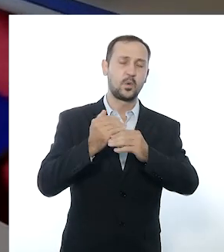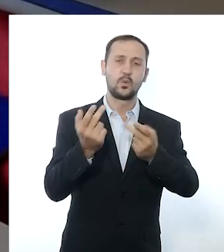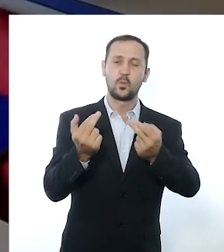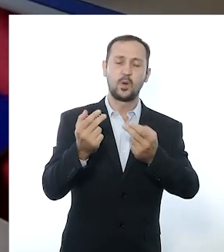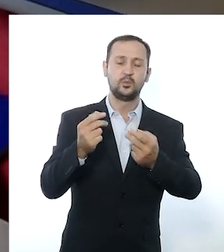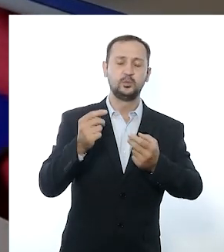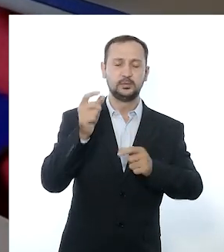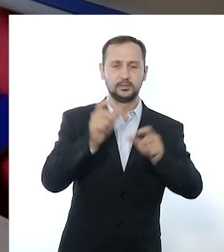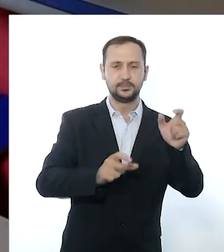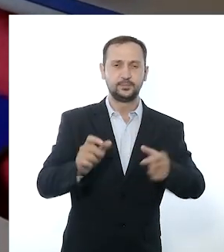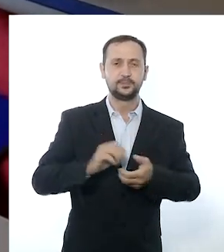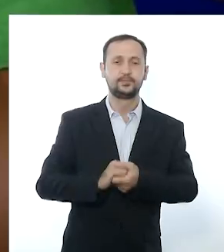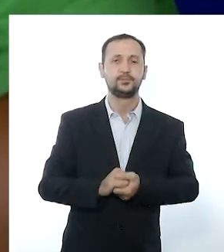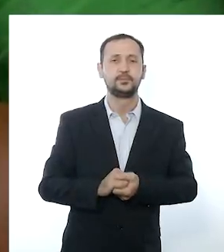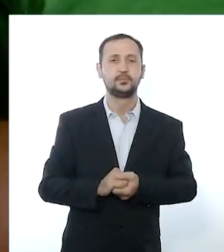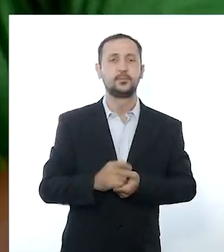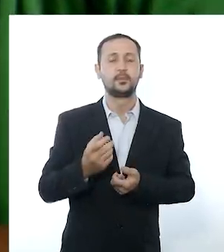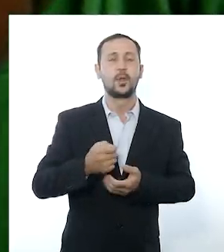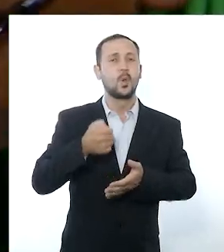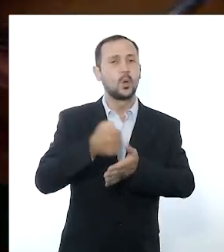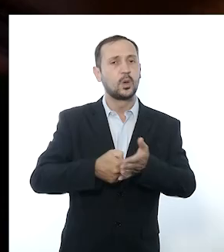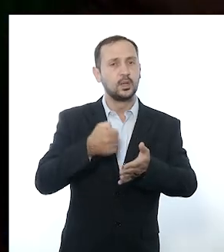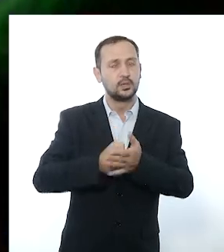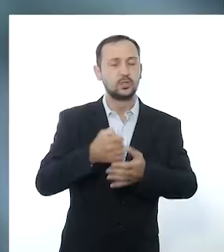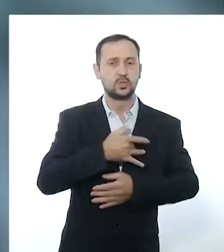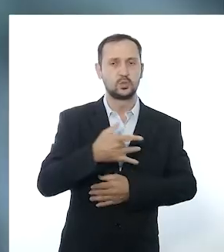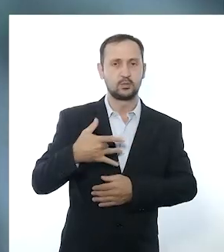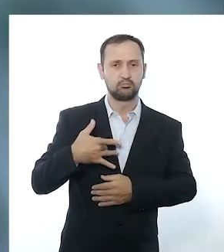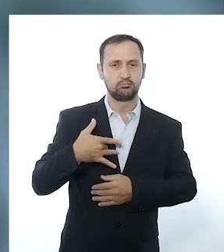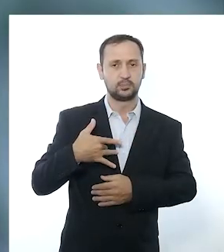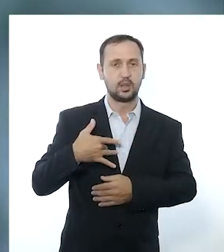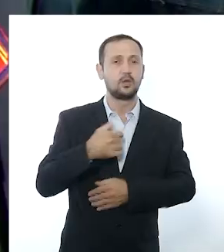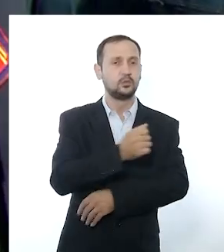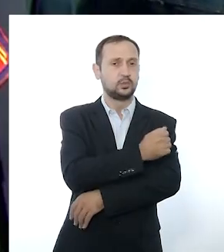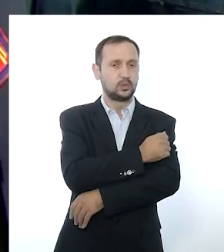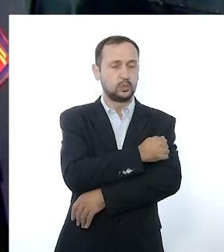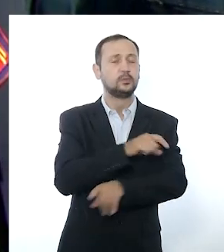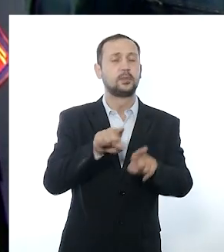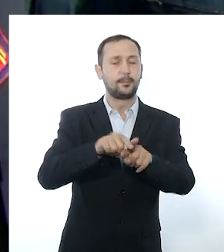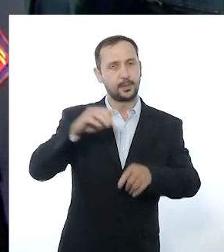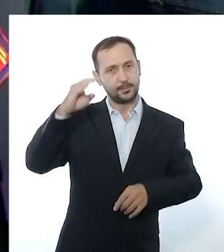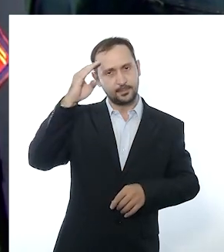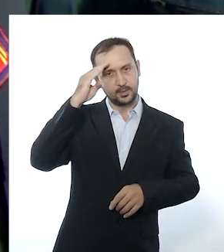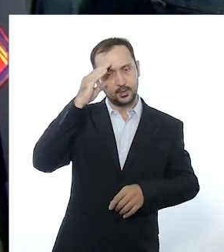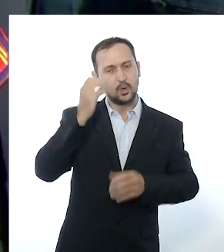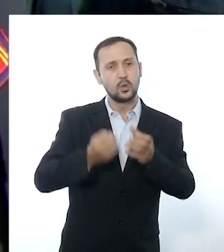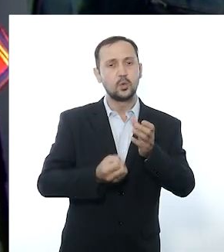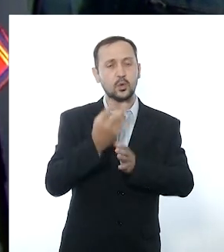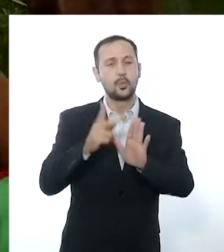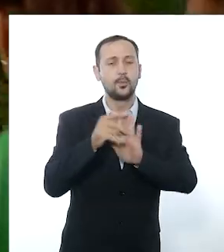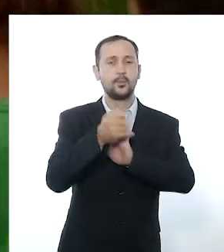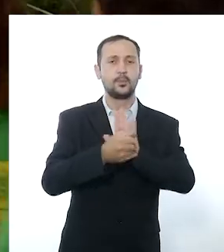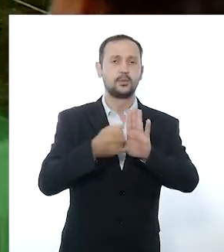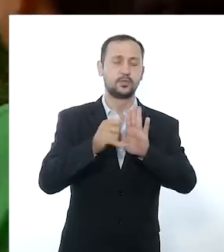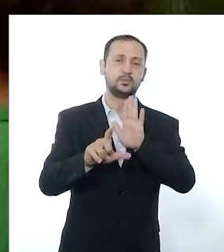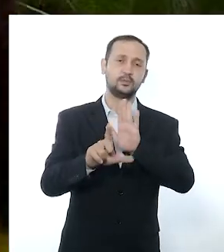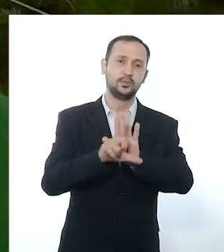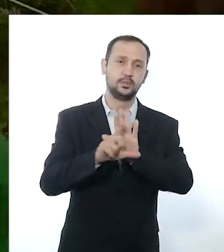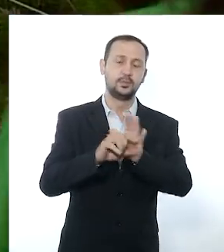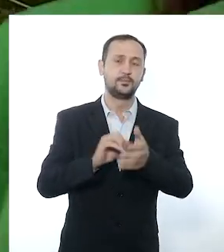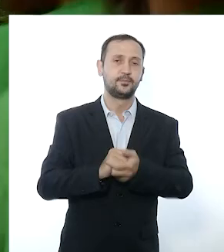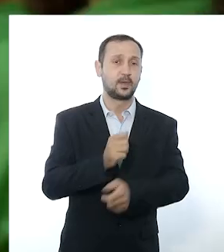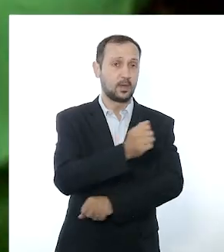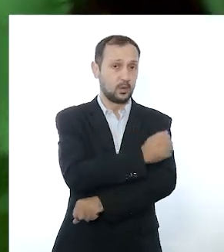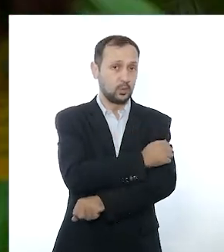A plenitude e a garantia de boa saúde a estudantes e militares levaram à criação de projetos de lei. Alunos da rede